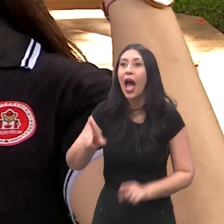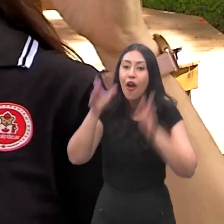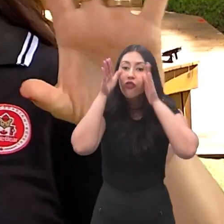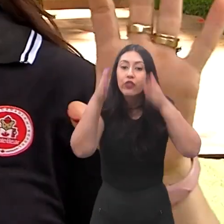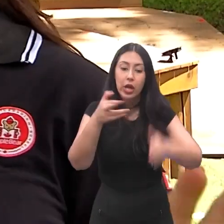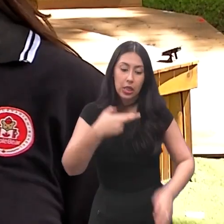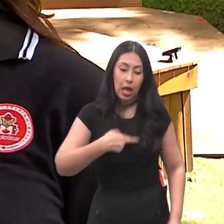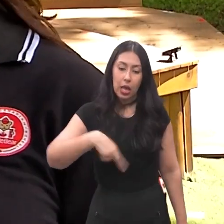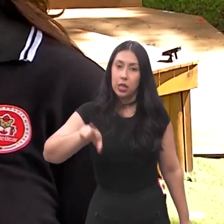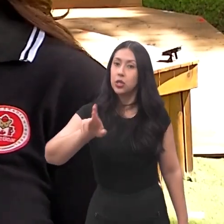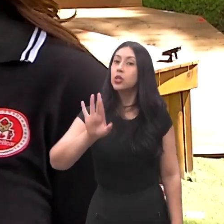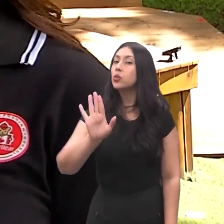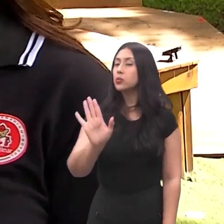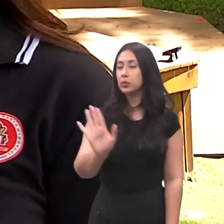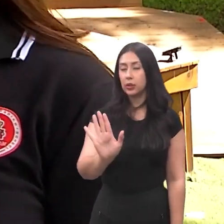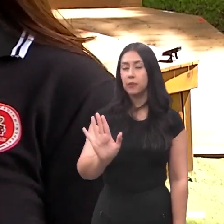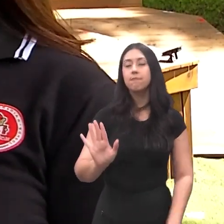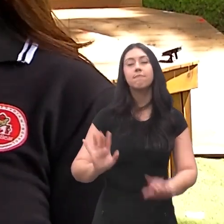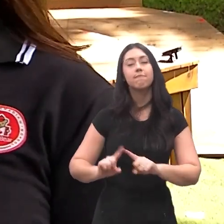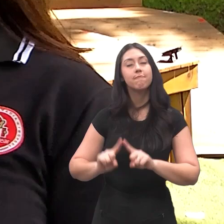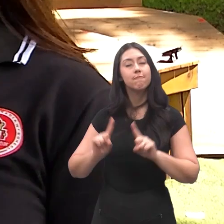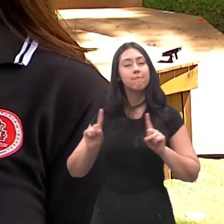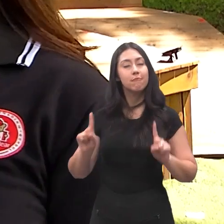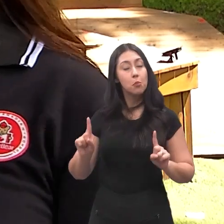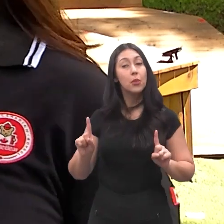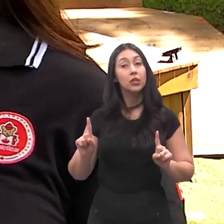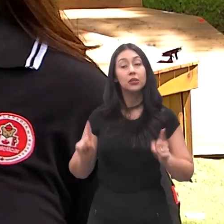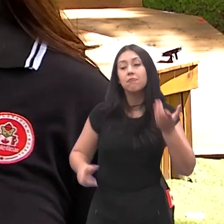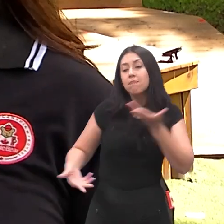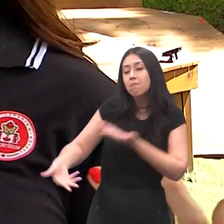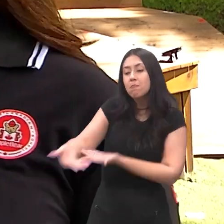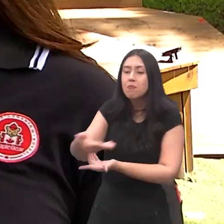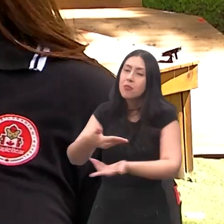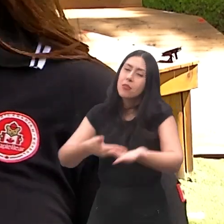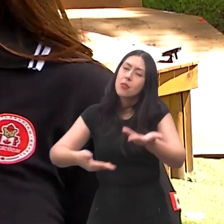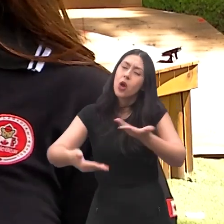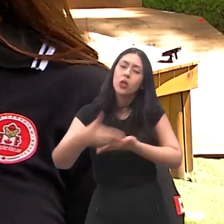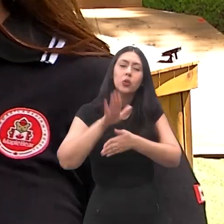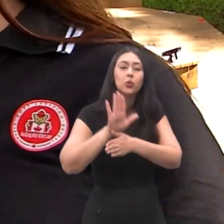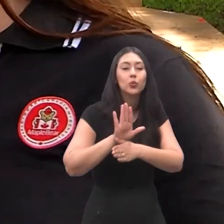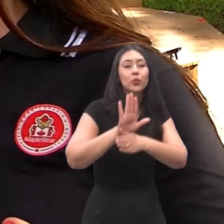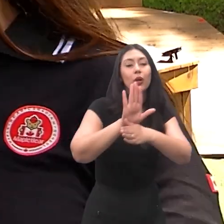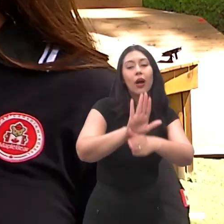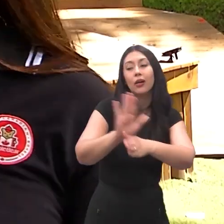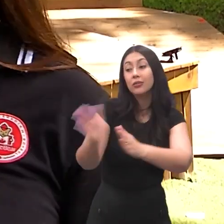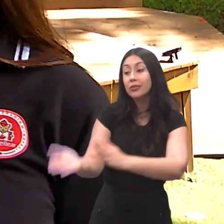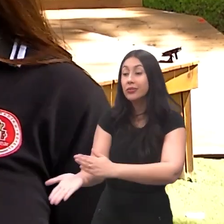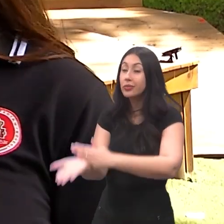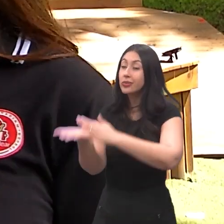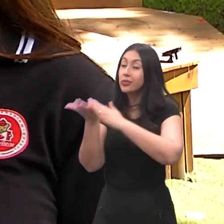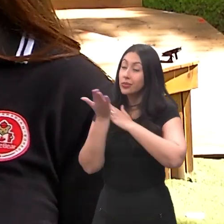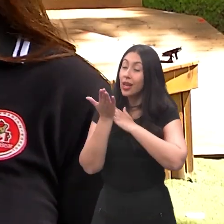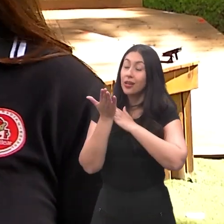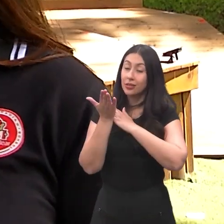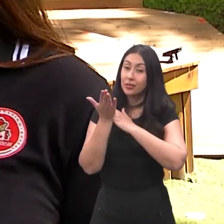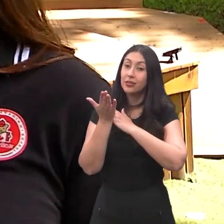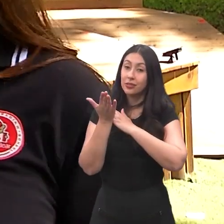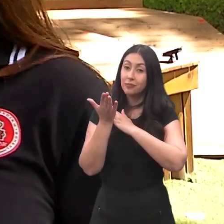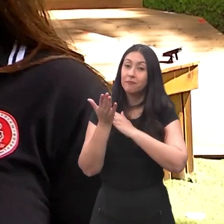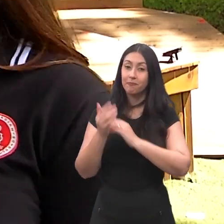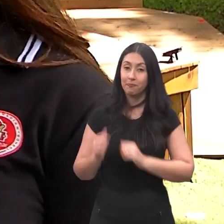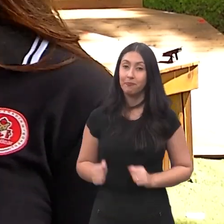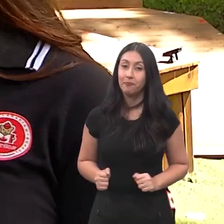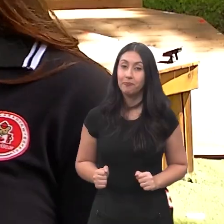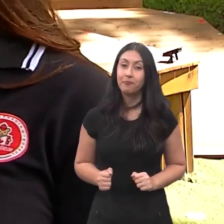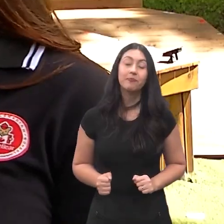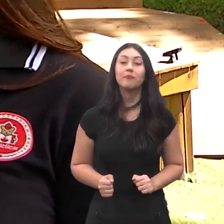abordar nenhum tema religioso, mas a partilha, o ajudar, o fazer o